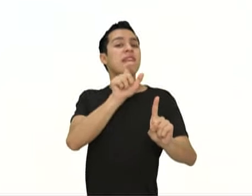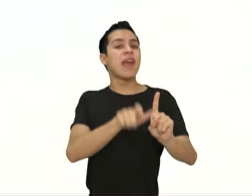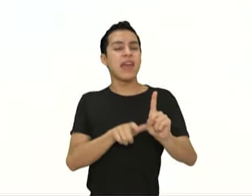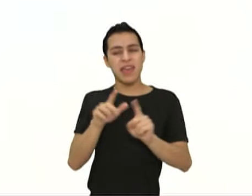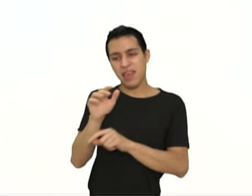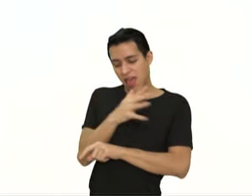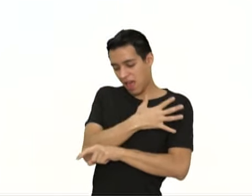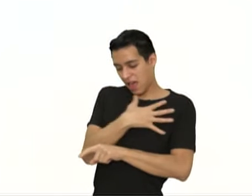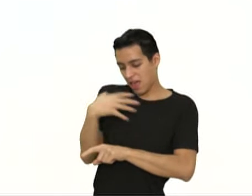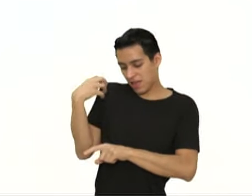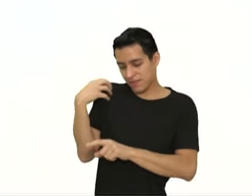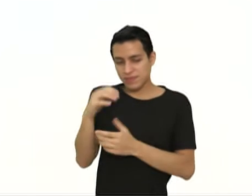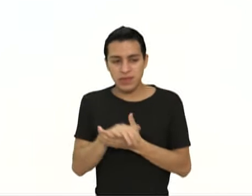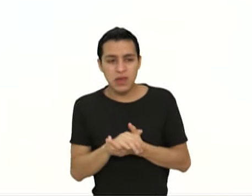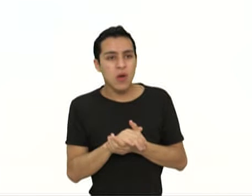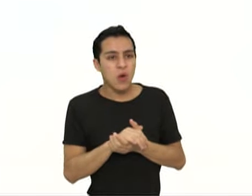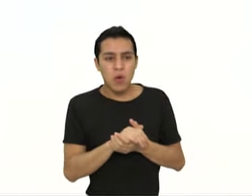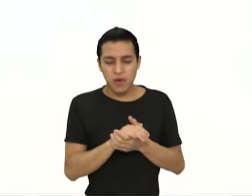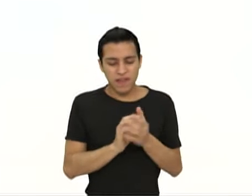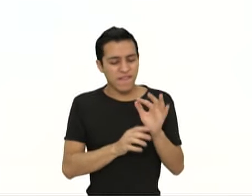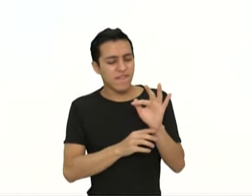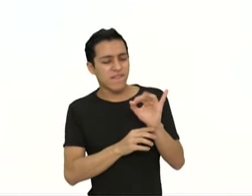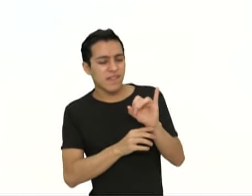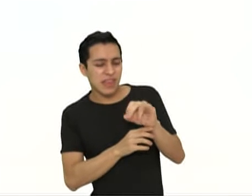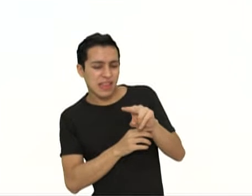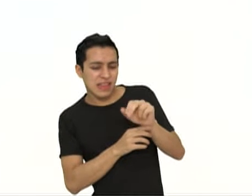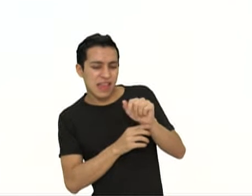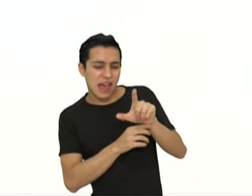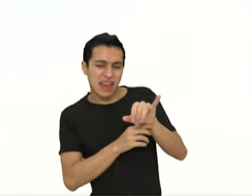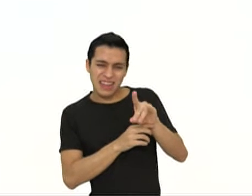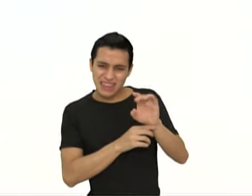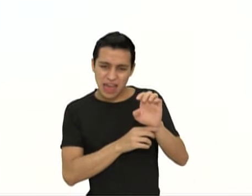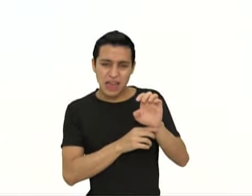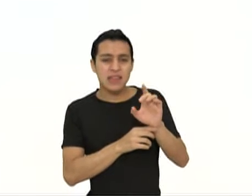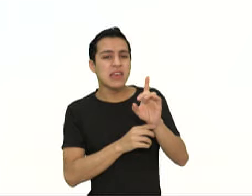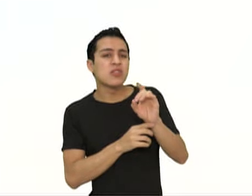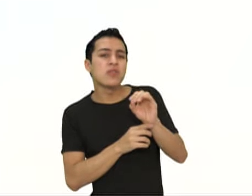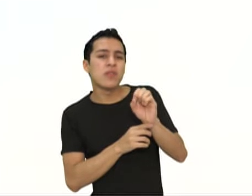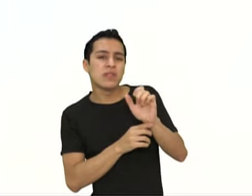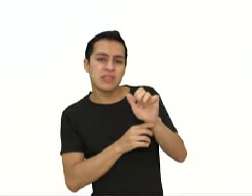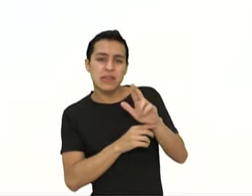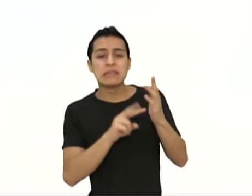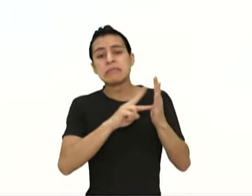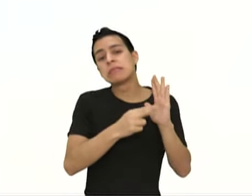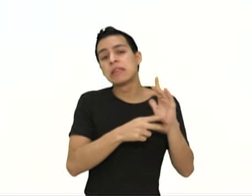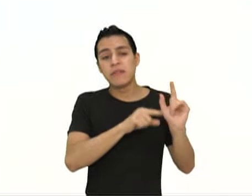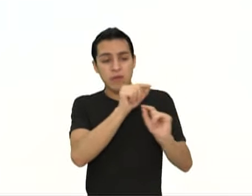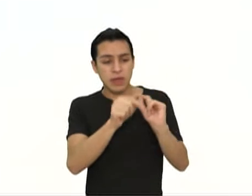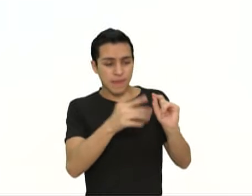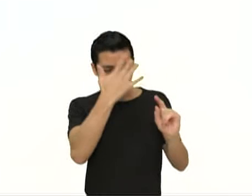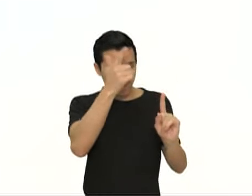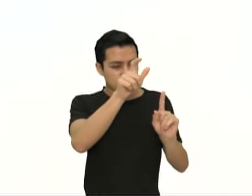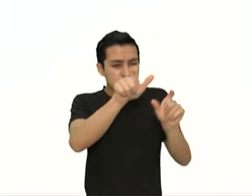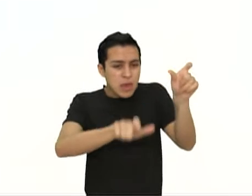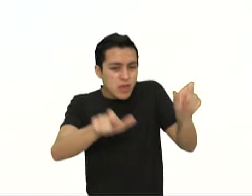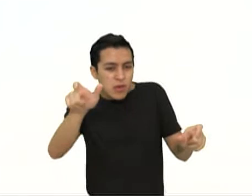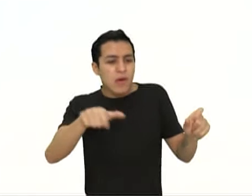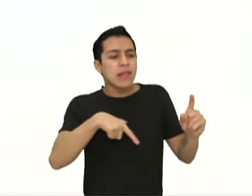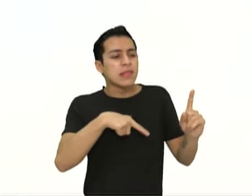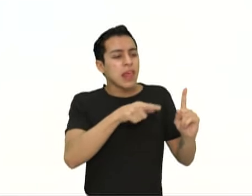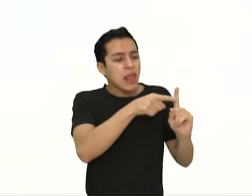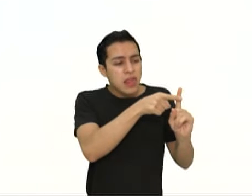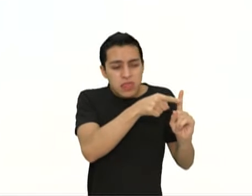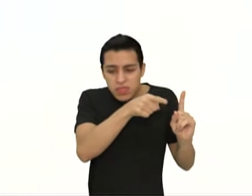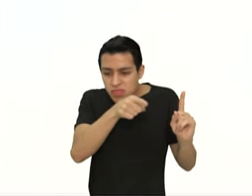a finalidade do ser. Né? Todo ser que existe no mundo possui uma causa final também para Aristóteles,